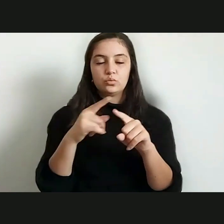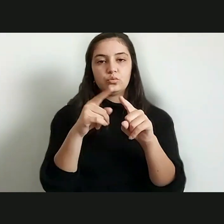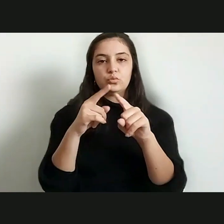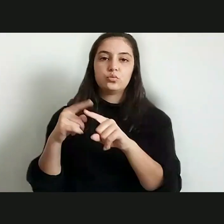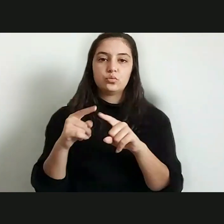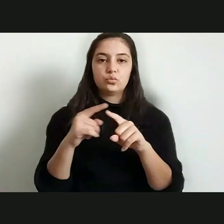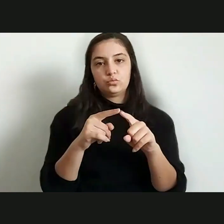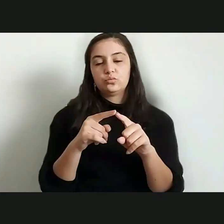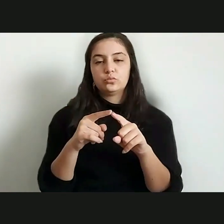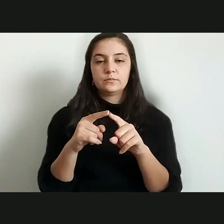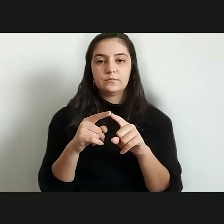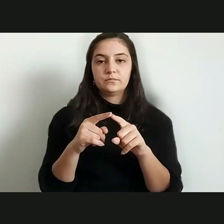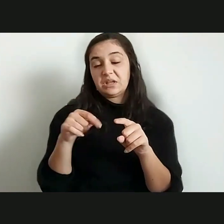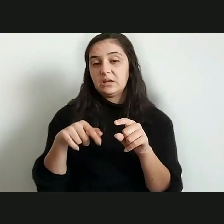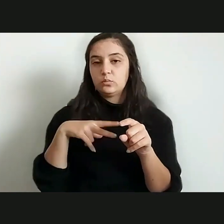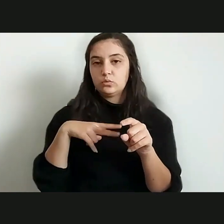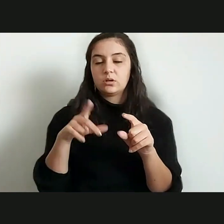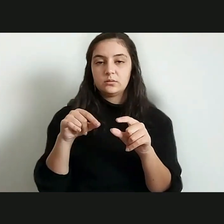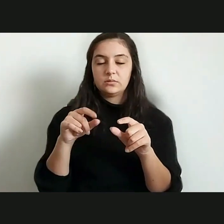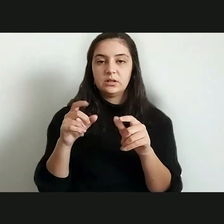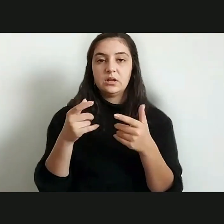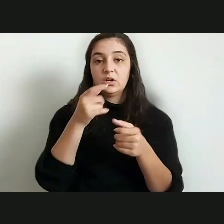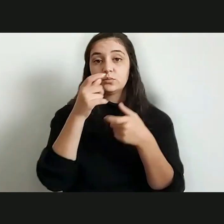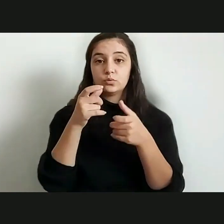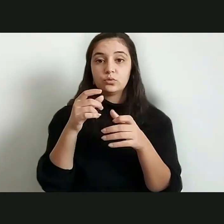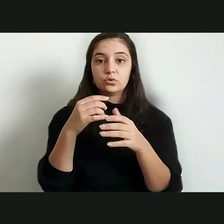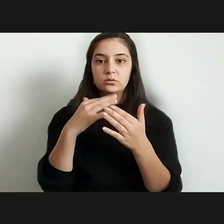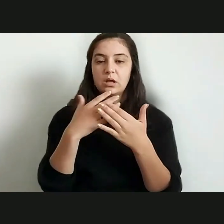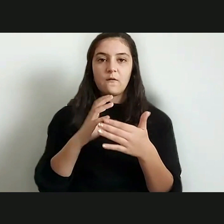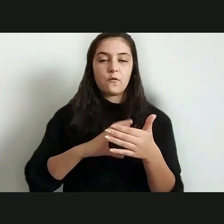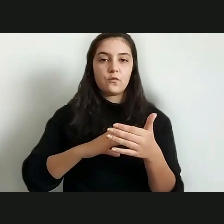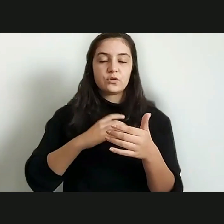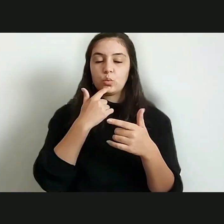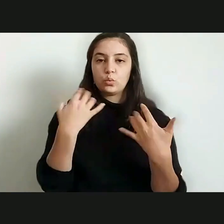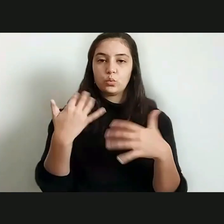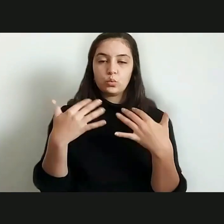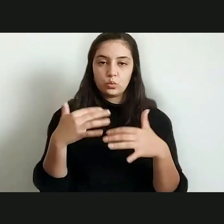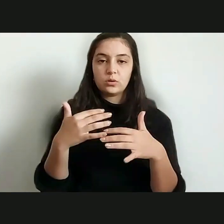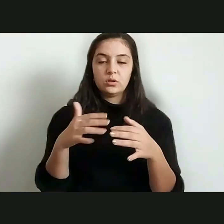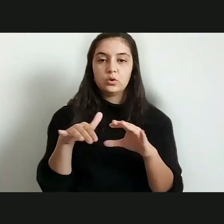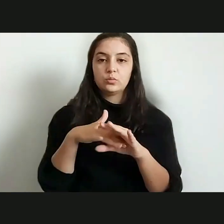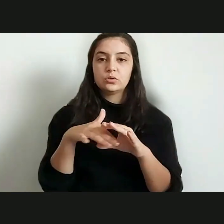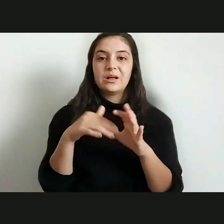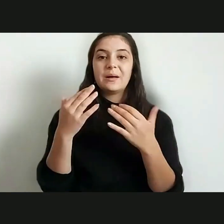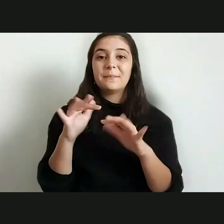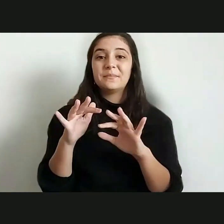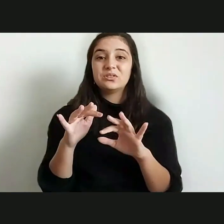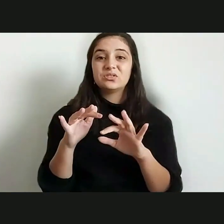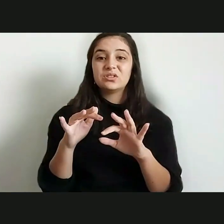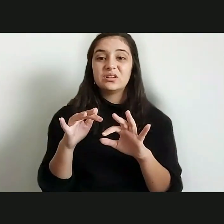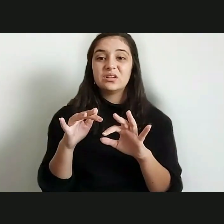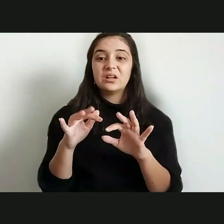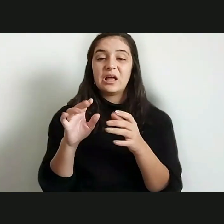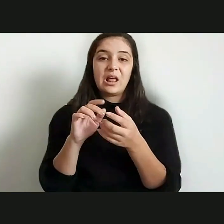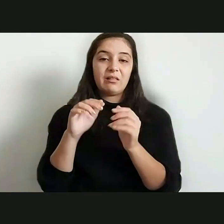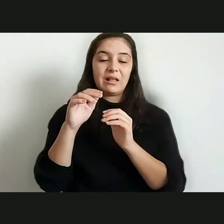Portugal, dizem, por exemplo, que as pessoas podem depositar alto nível de confiança no processo participativo, mas isso não muda o seu nível de confiança